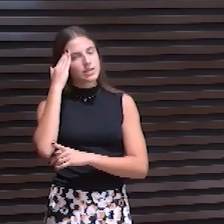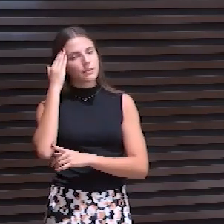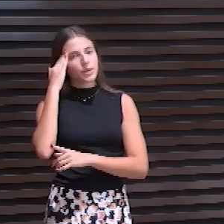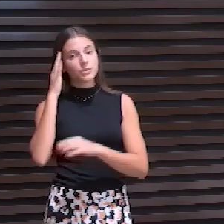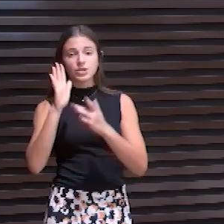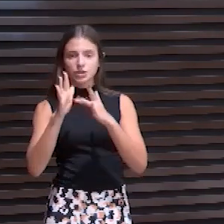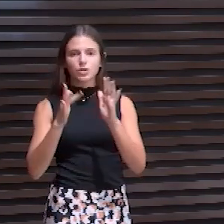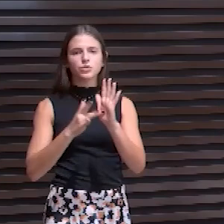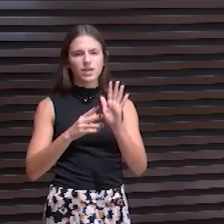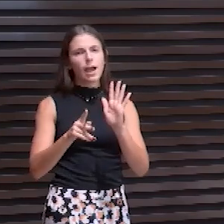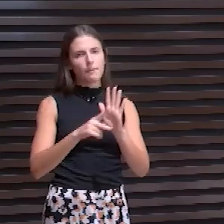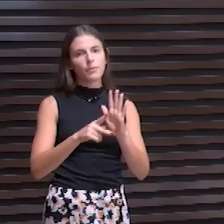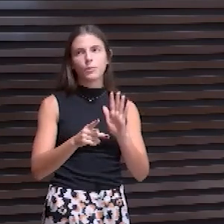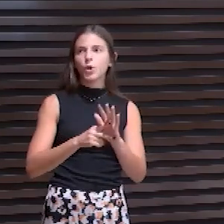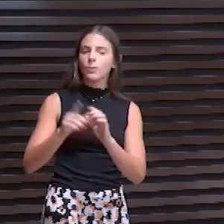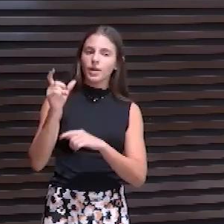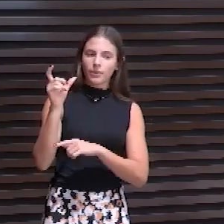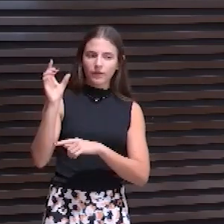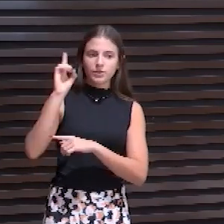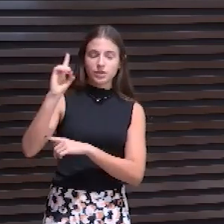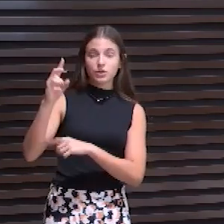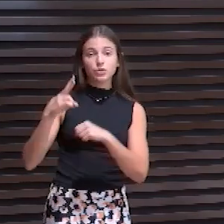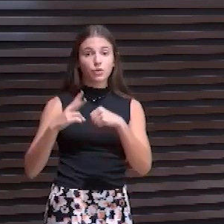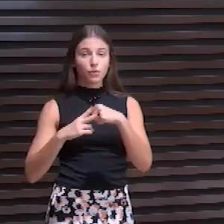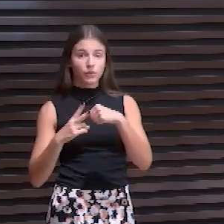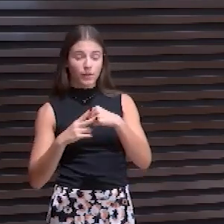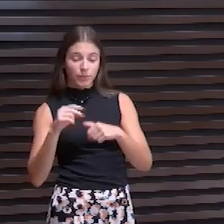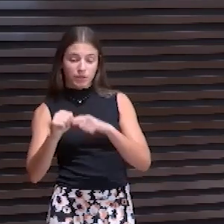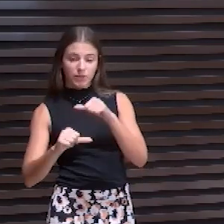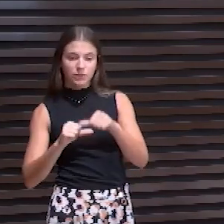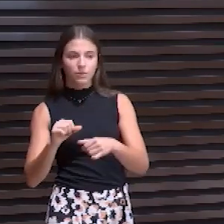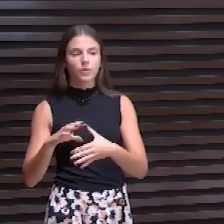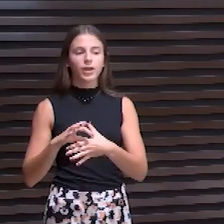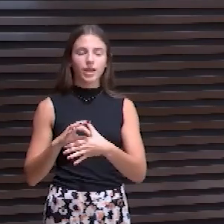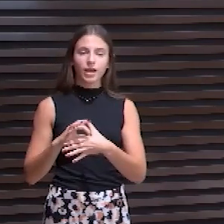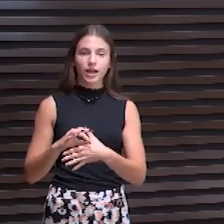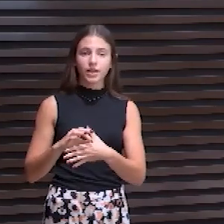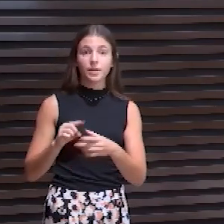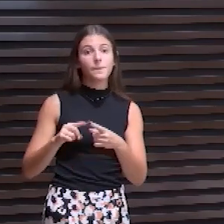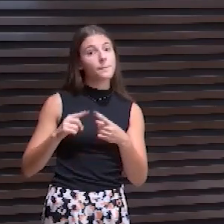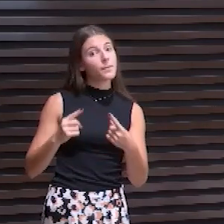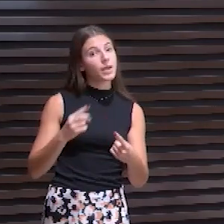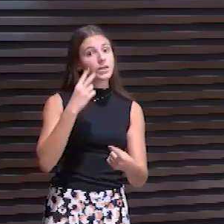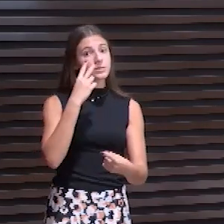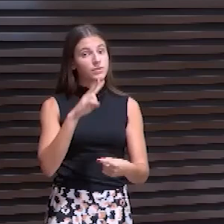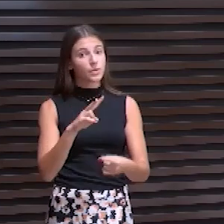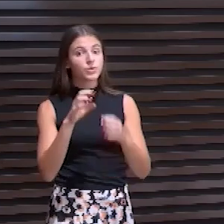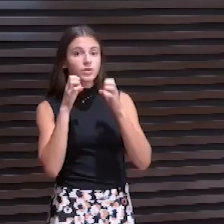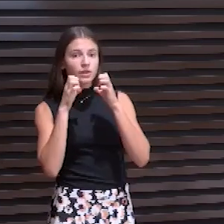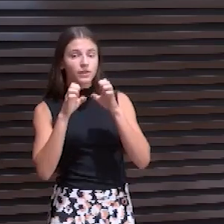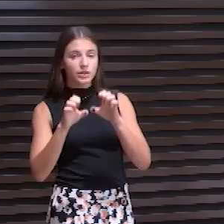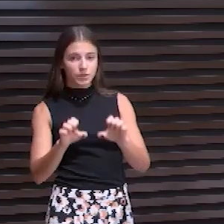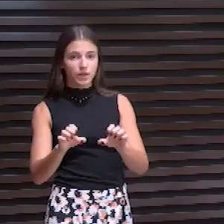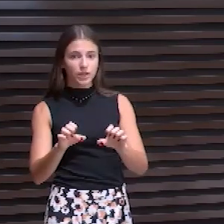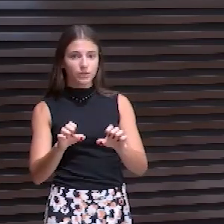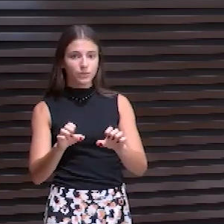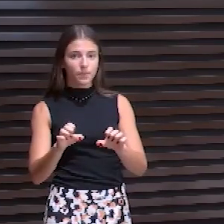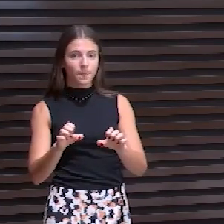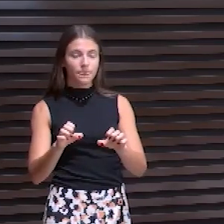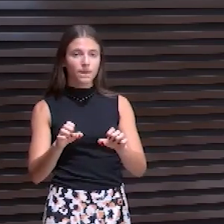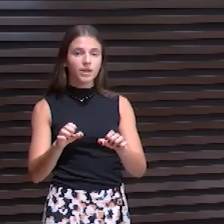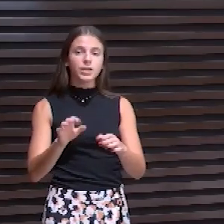fez carne, mas nós vemos nos evangelhos, nos relatos dos evangelhos, nós vemos